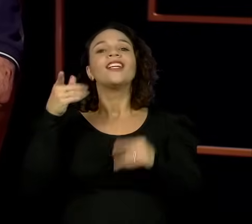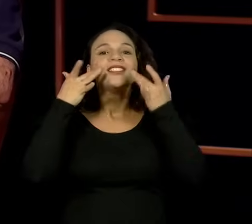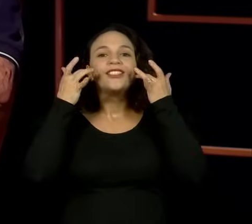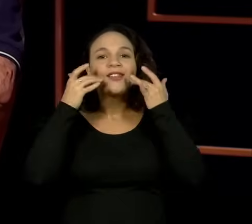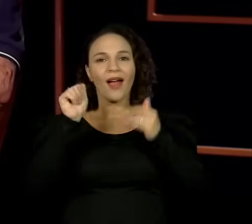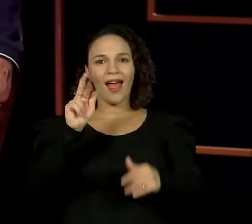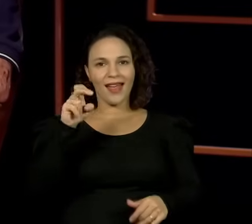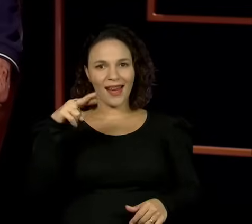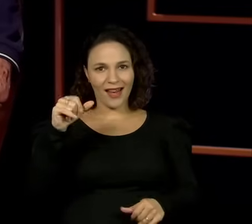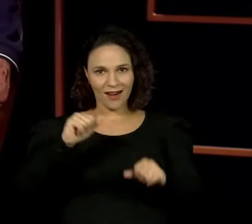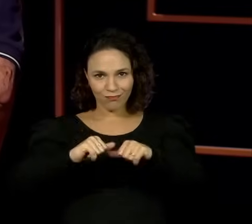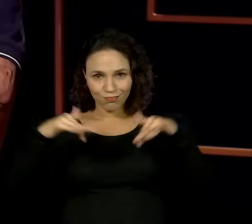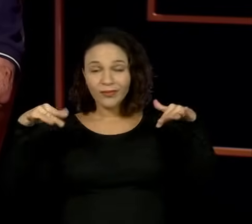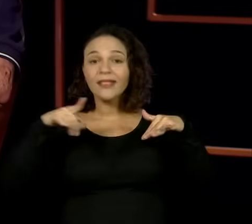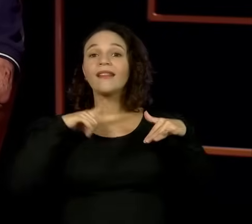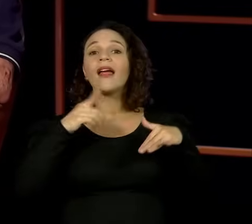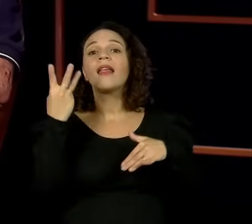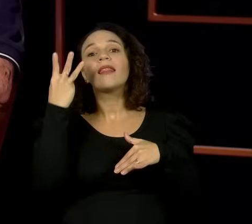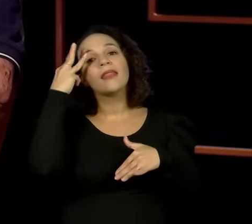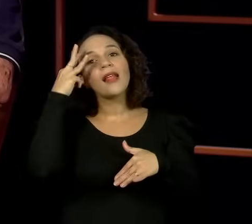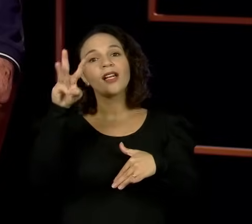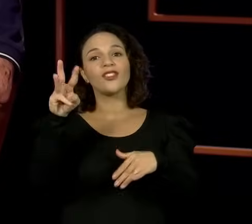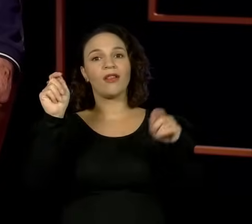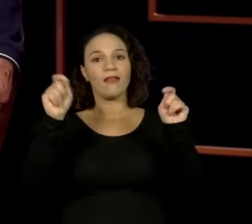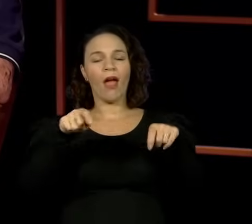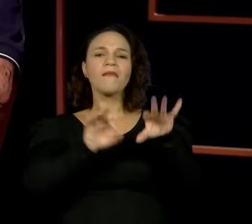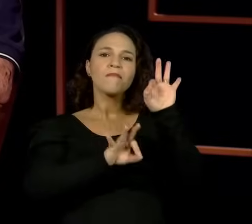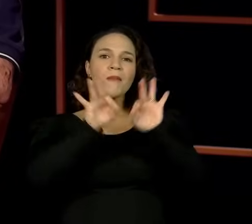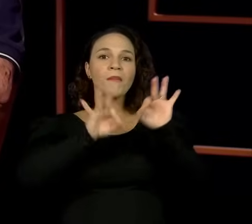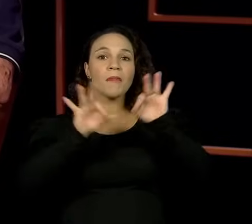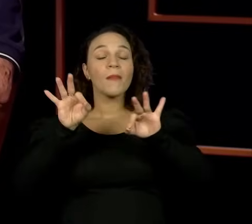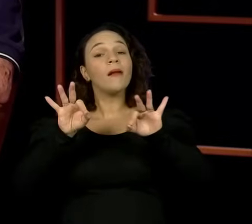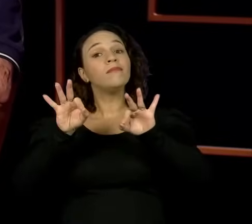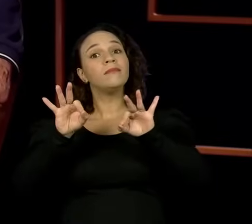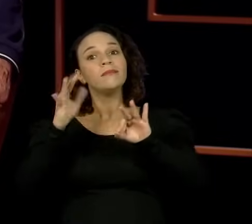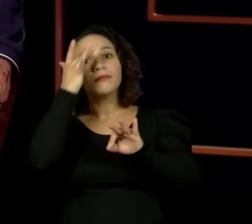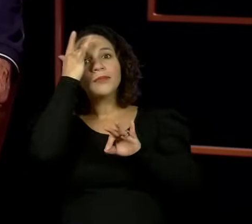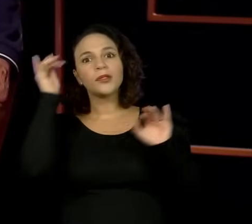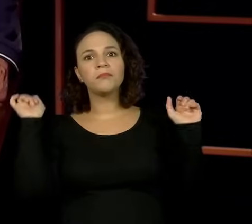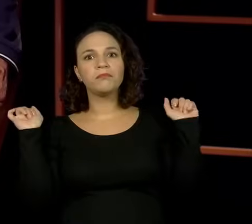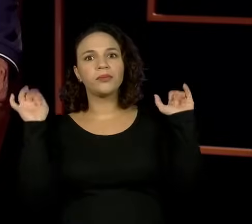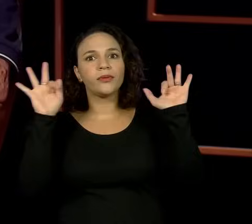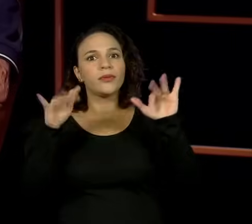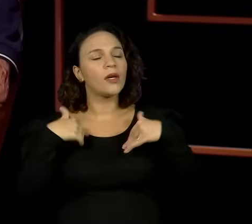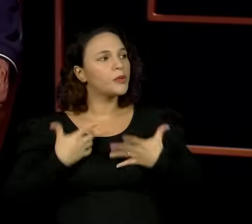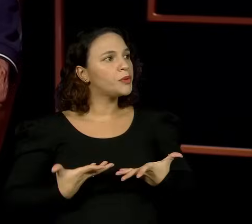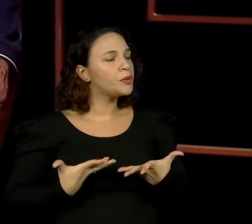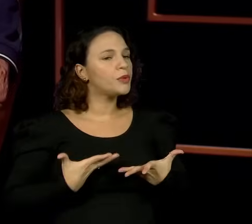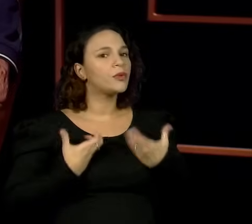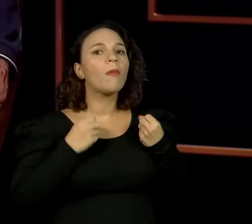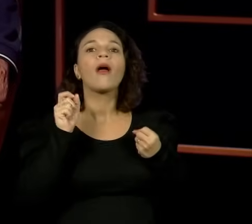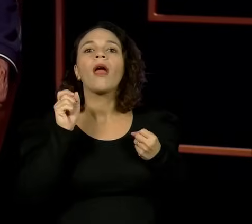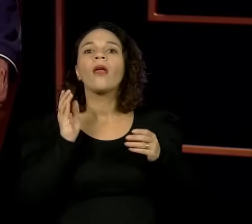vagos. E nós montamos esse espetáculo no Teatro de Arena. Olha, para minha surpresa,